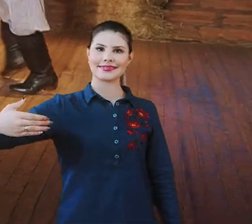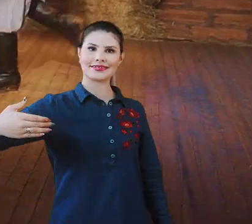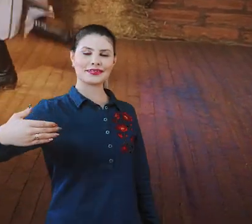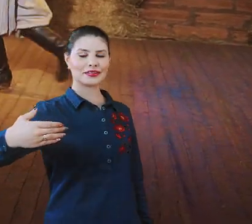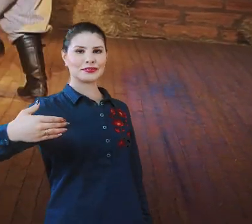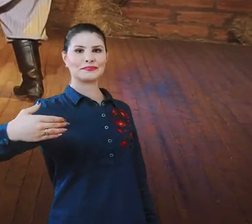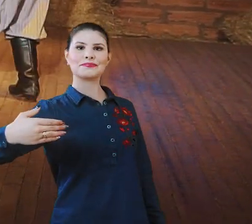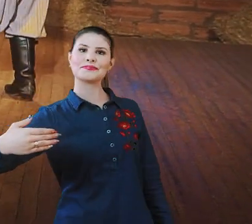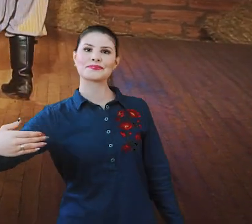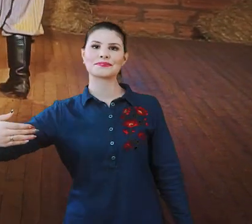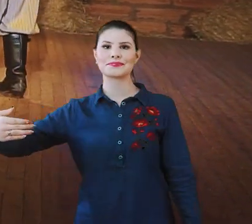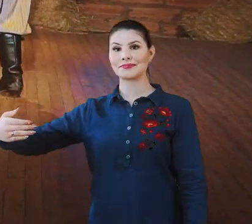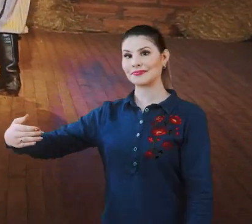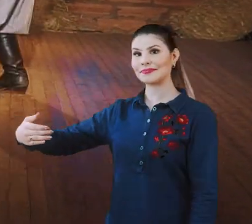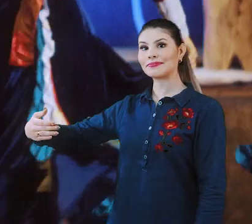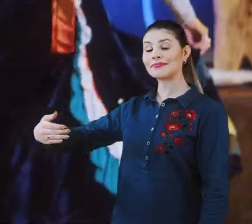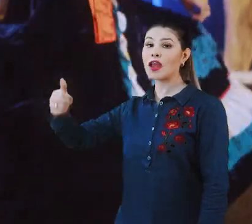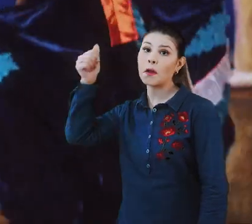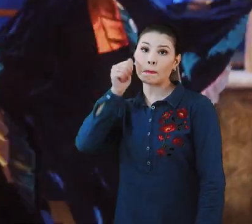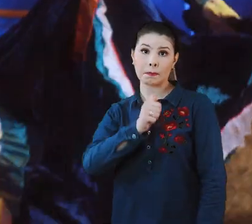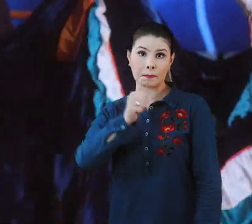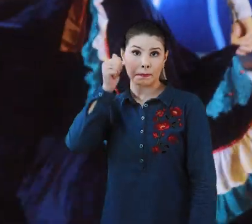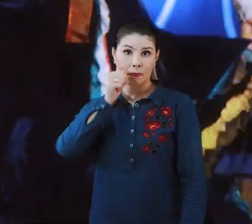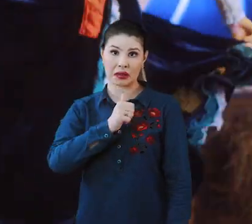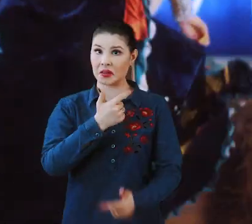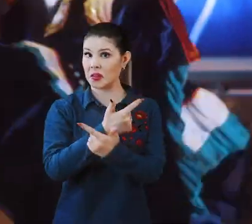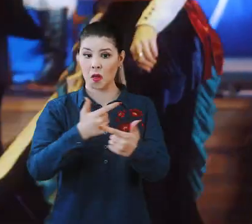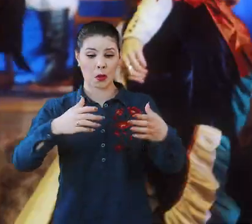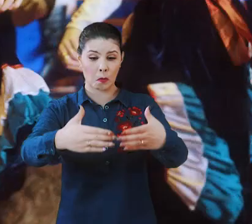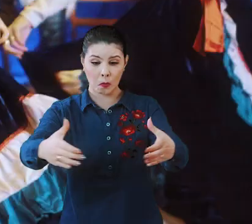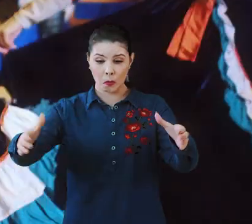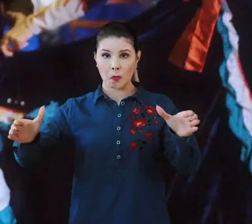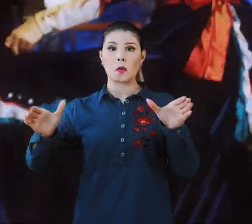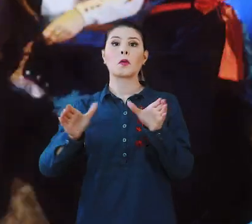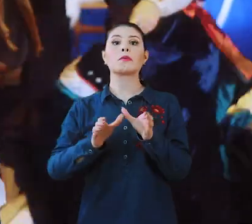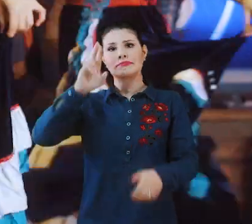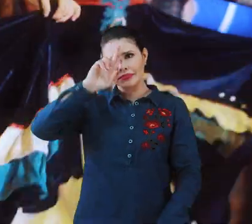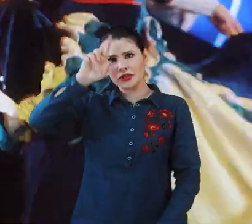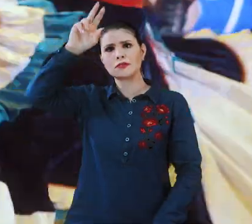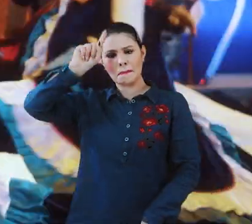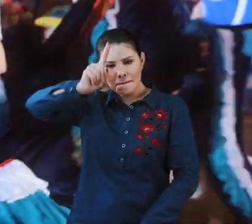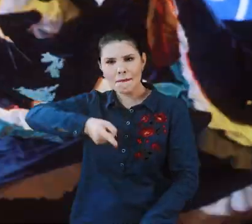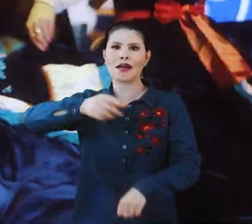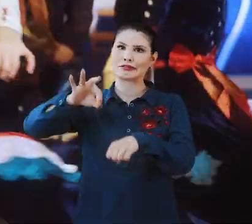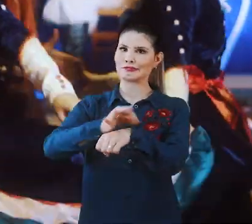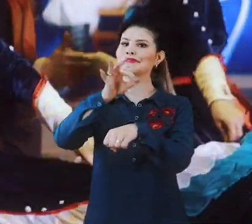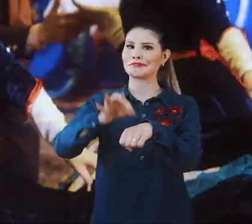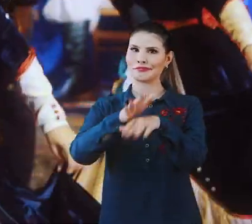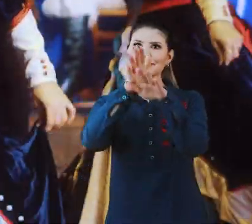do coração. Moça que não tem balaio, sim, a bota costura